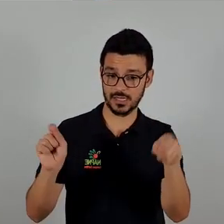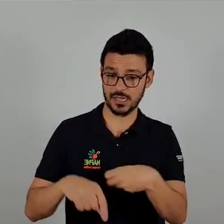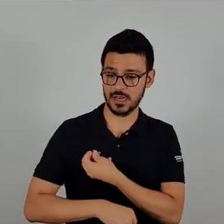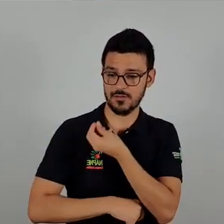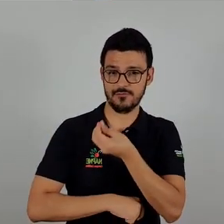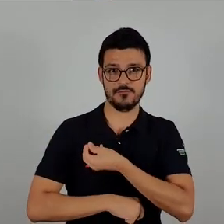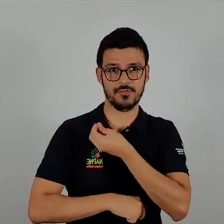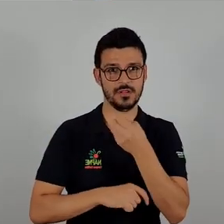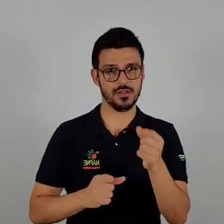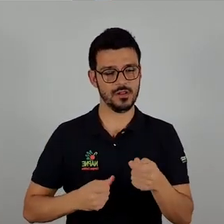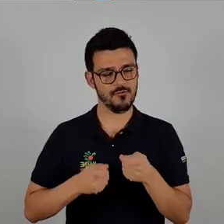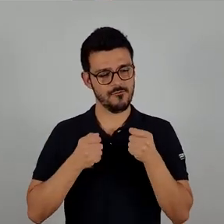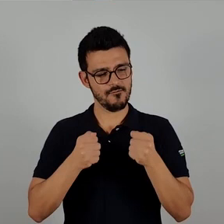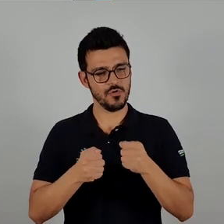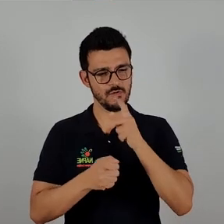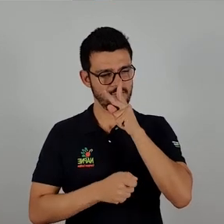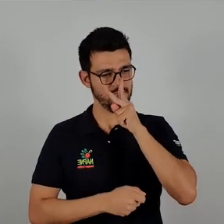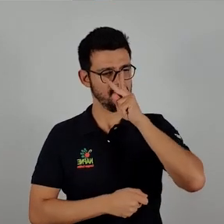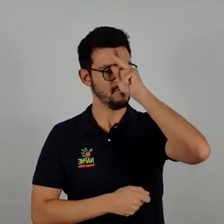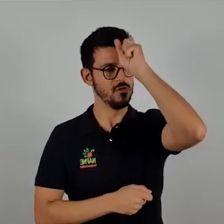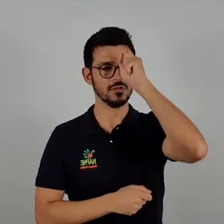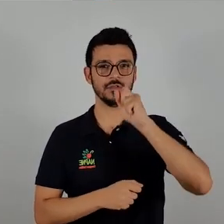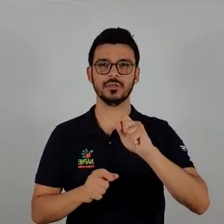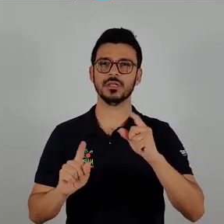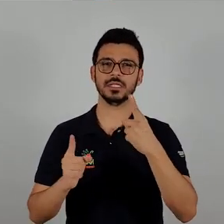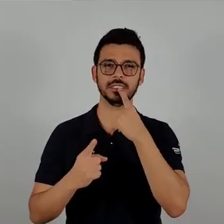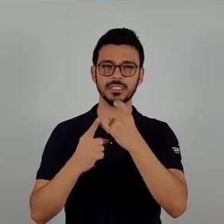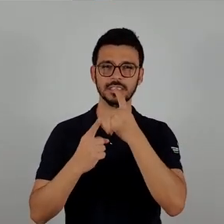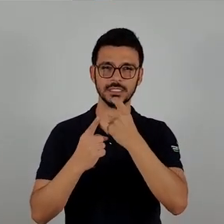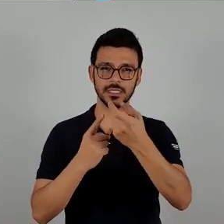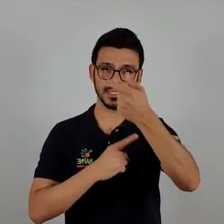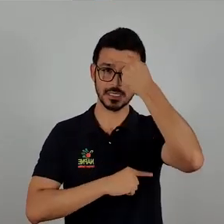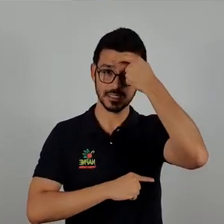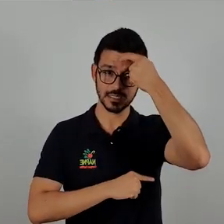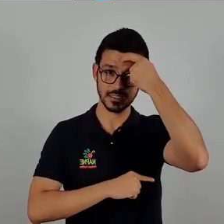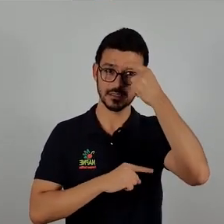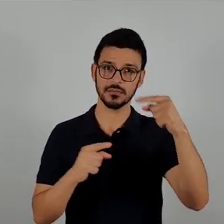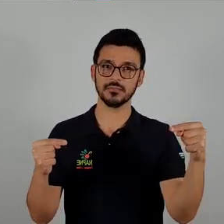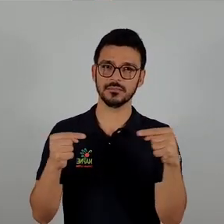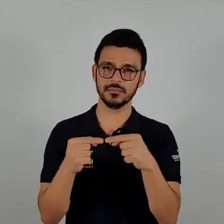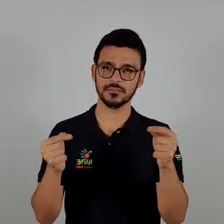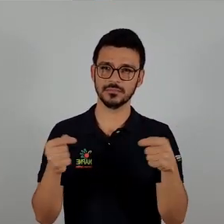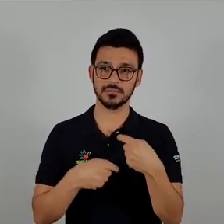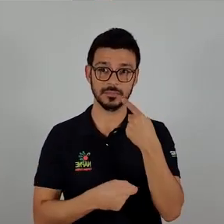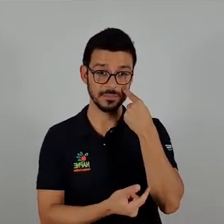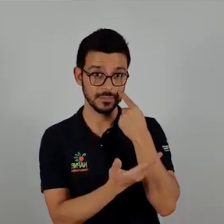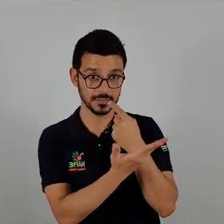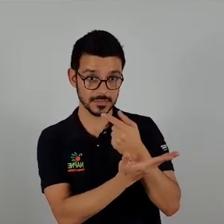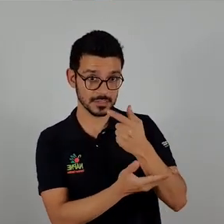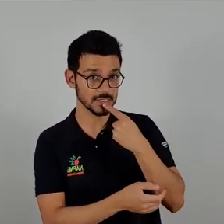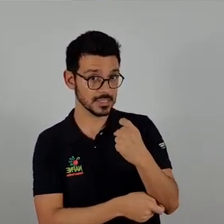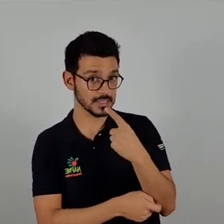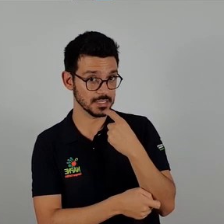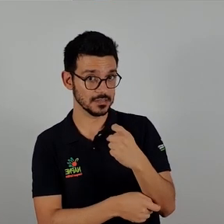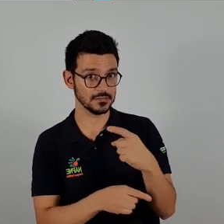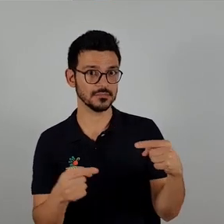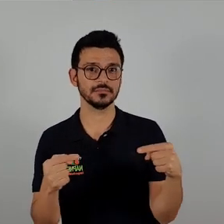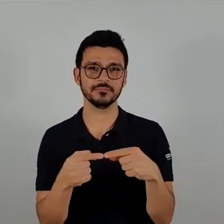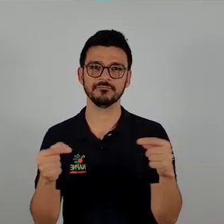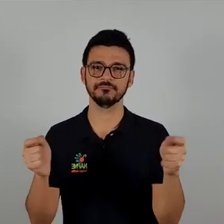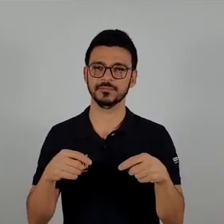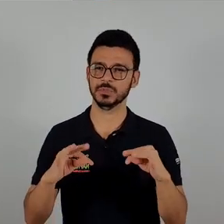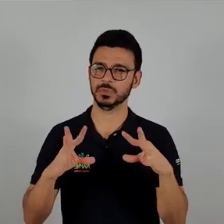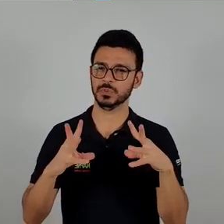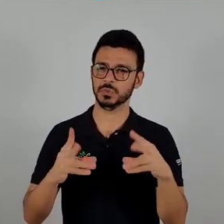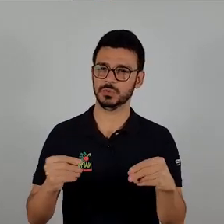eu pego ela, imaginando uma raiz de gengibre, e passo no meio dela. Eu tive 2 partes. E faço uma decocção, que é uma fervura